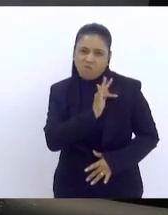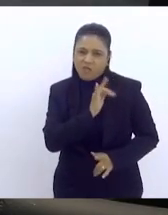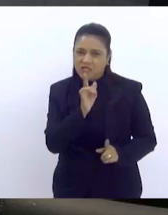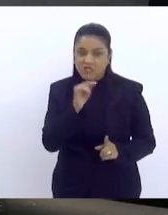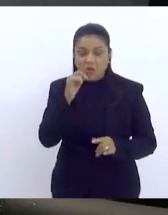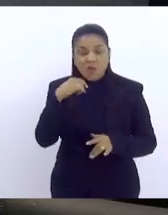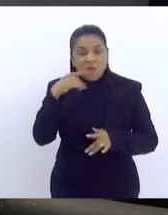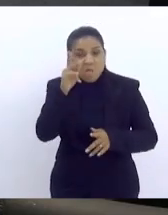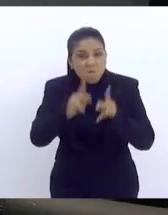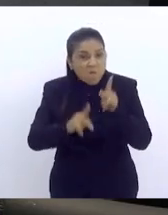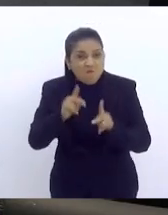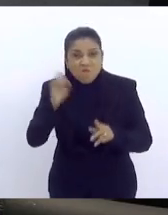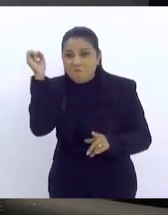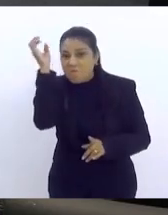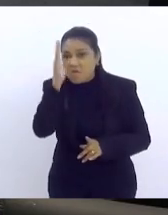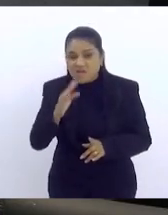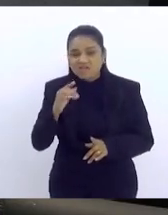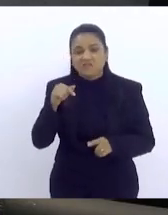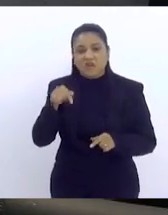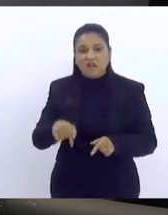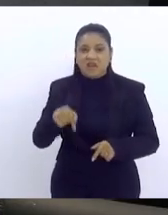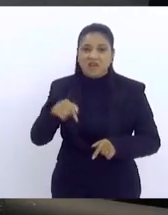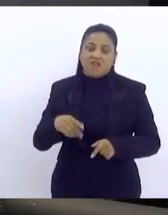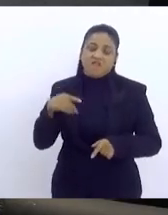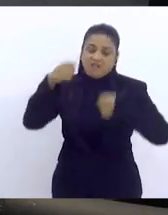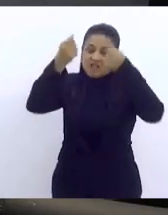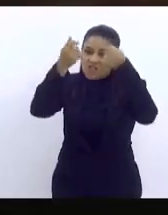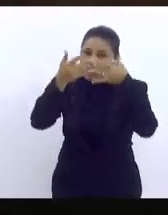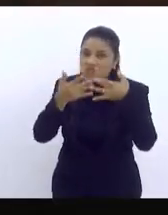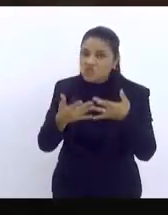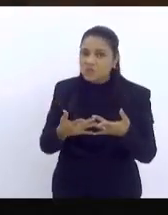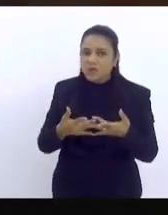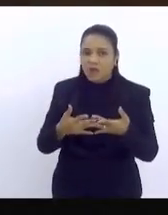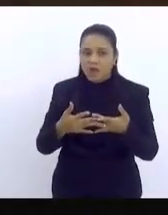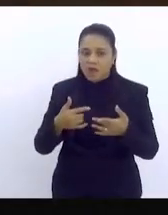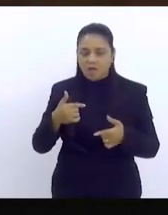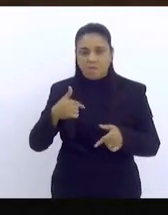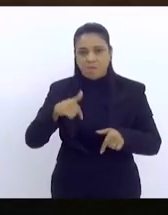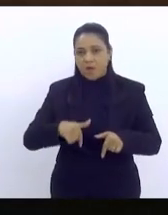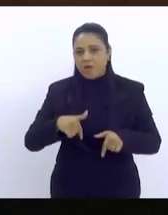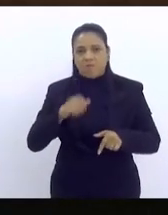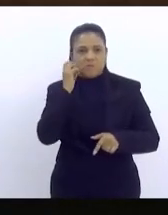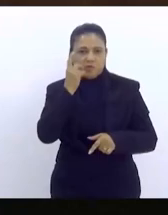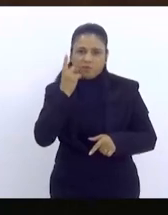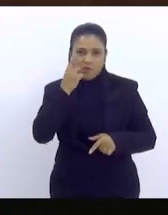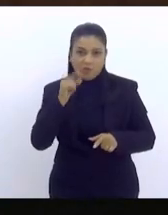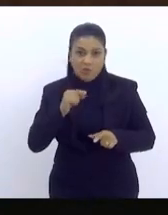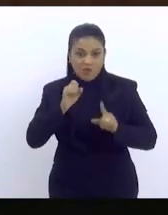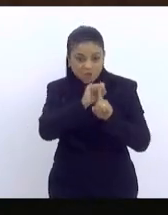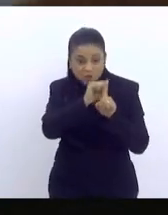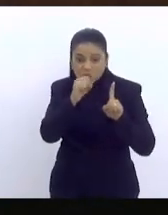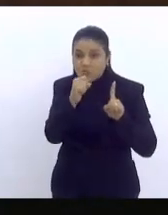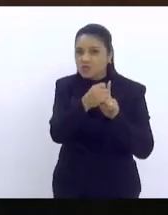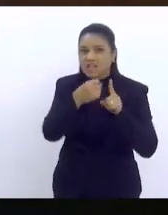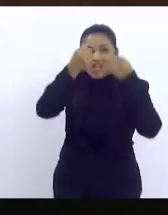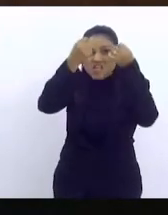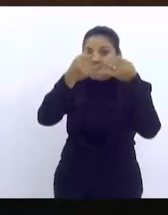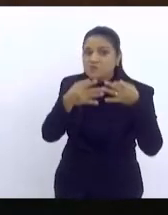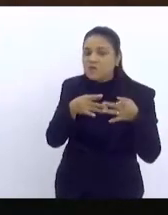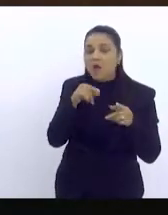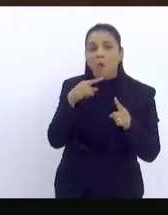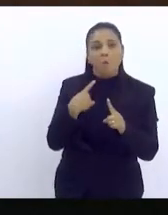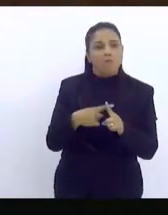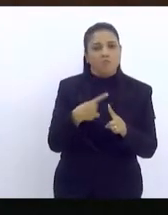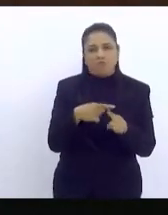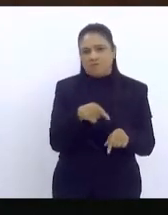esse pessoal tem que vir aqui se explicar não é para gente não se explicar para a sociedade porque ainda que não